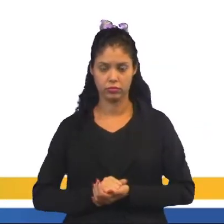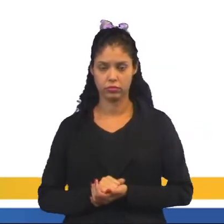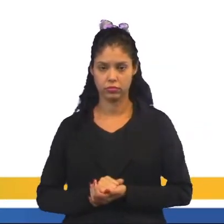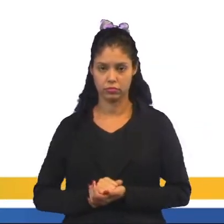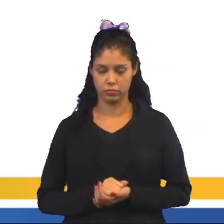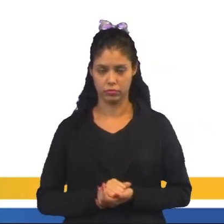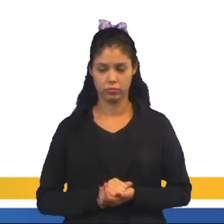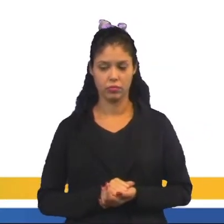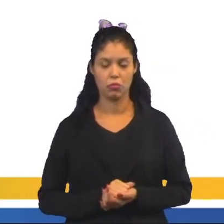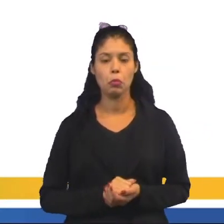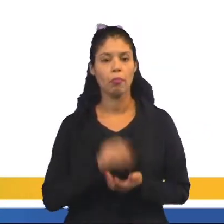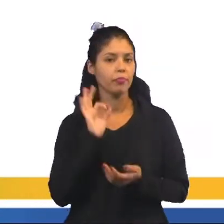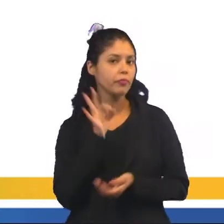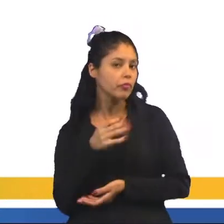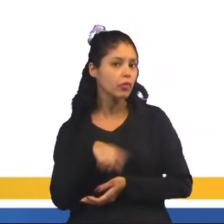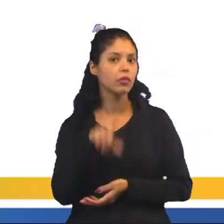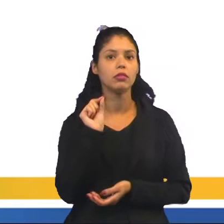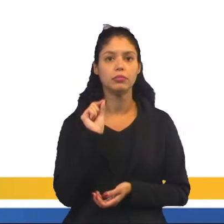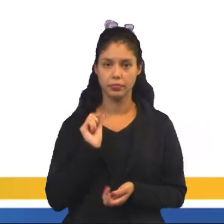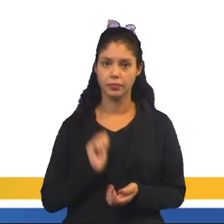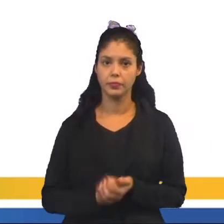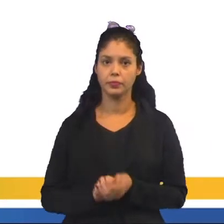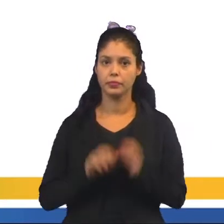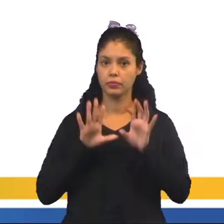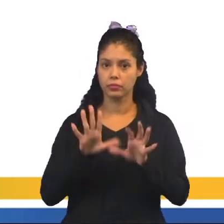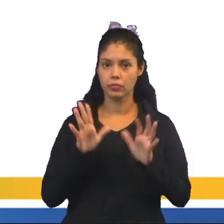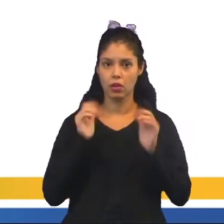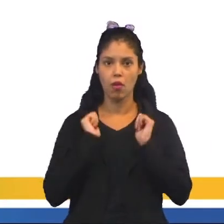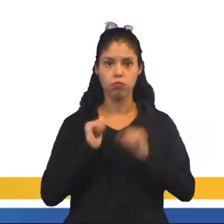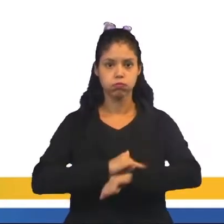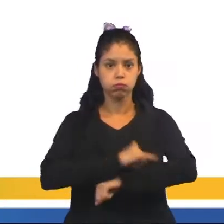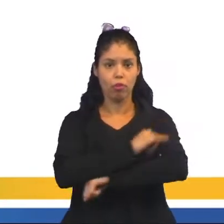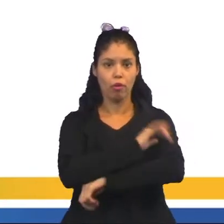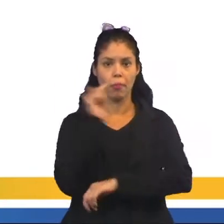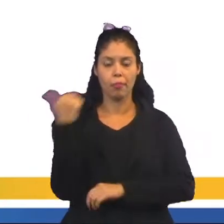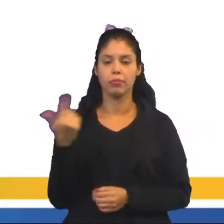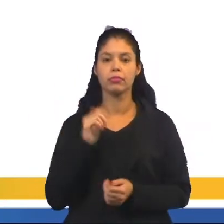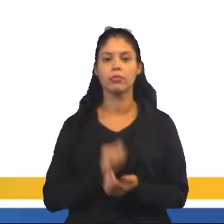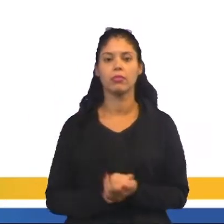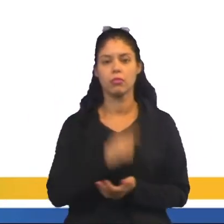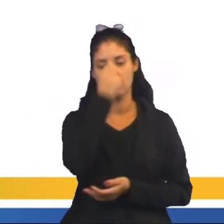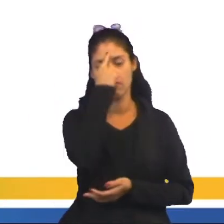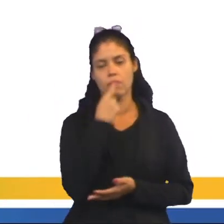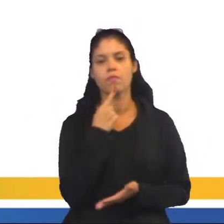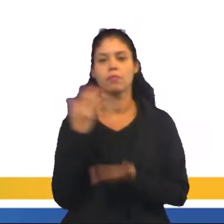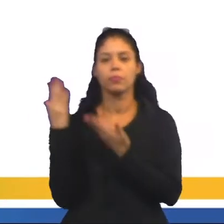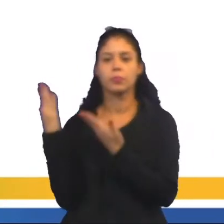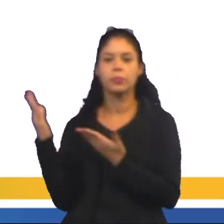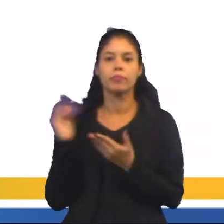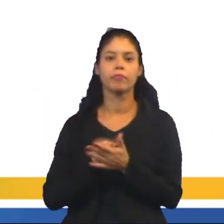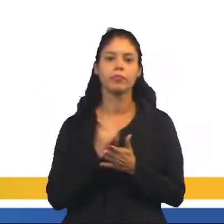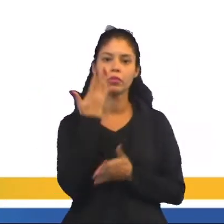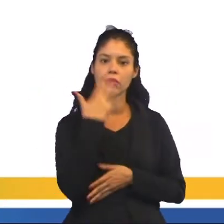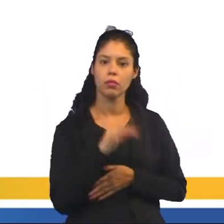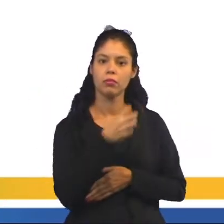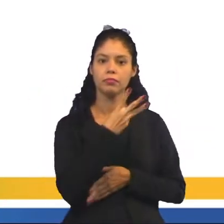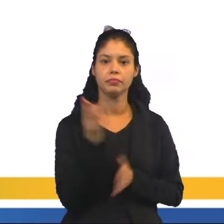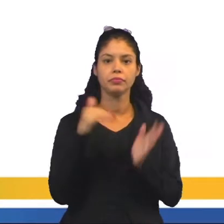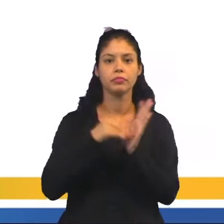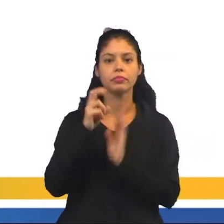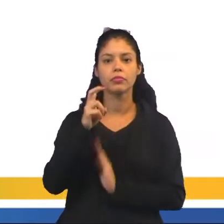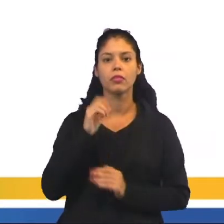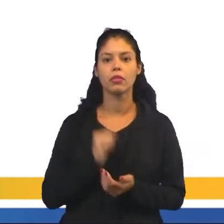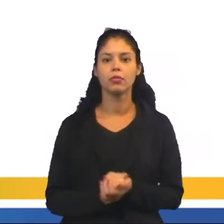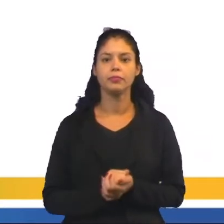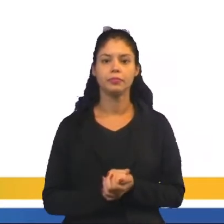2,57 vezes a chance de ficar obesa. Veja esse outro dado aqui do lado também. Entre crianças de 3 a 5